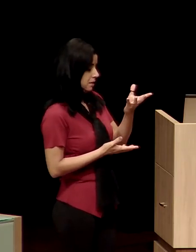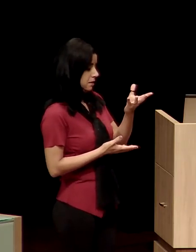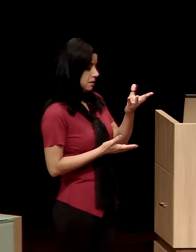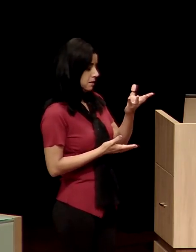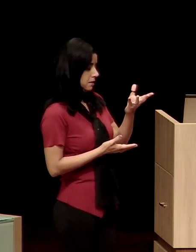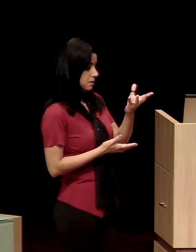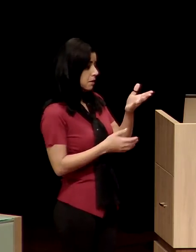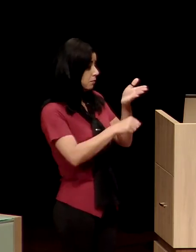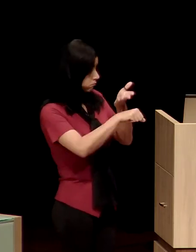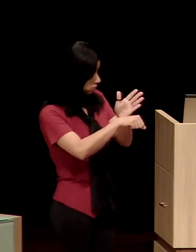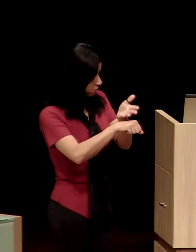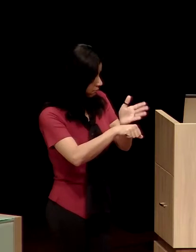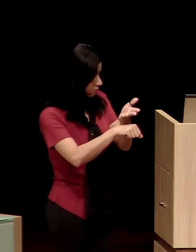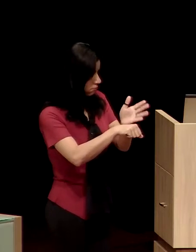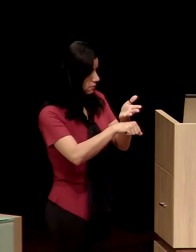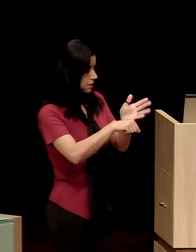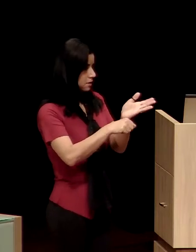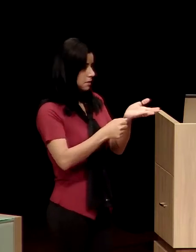as práticas